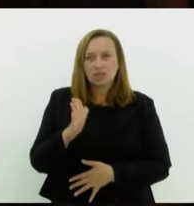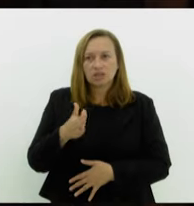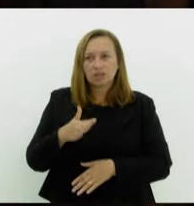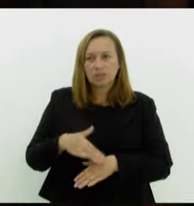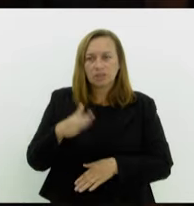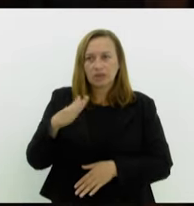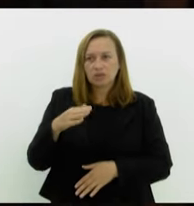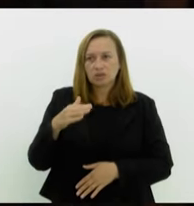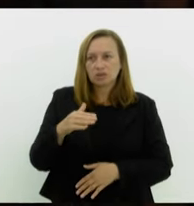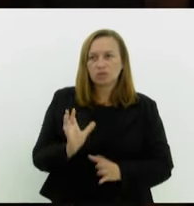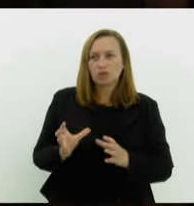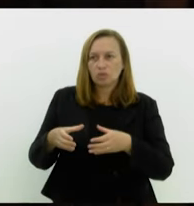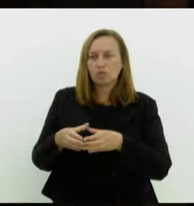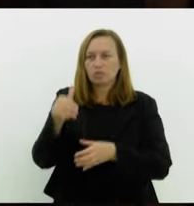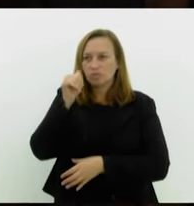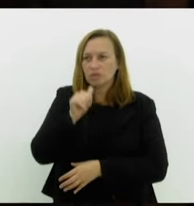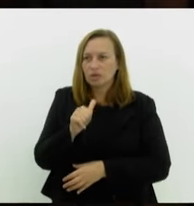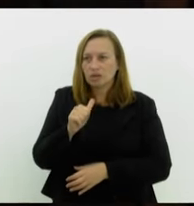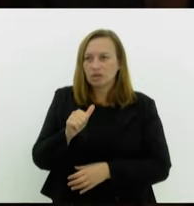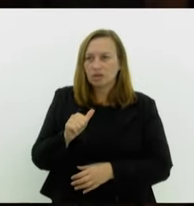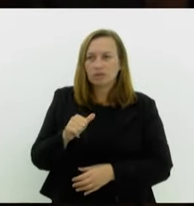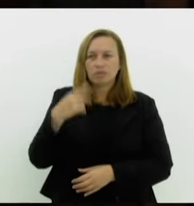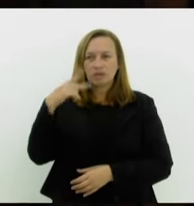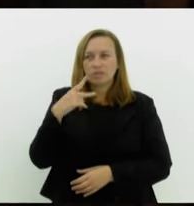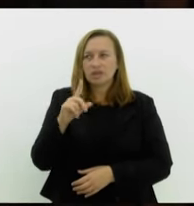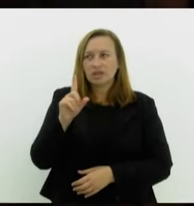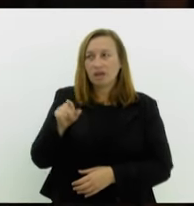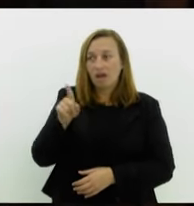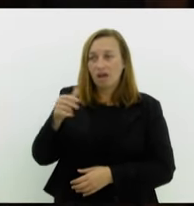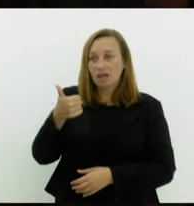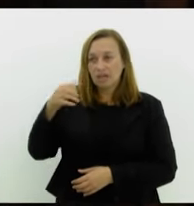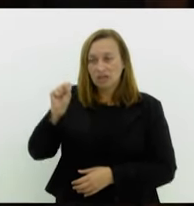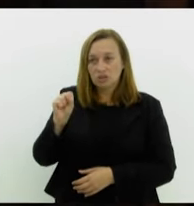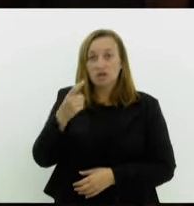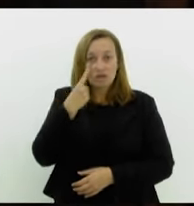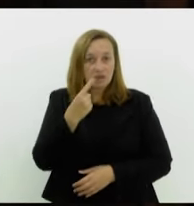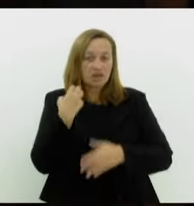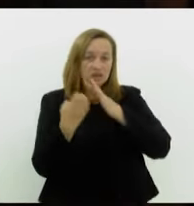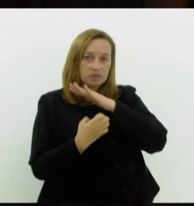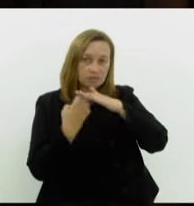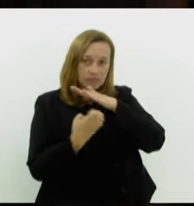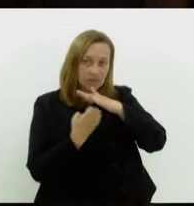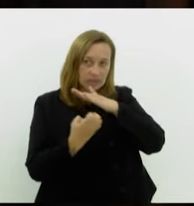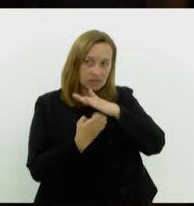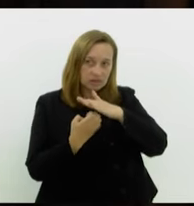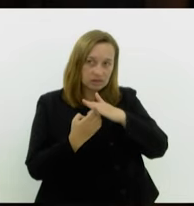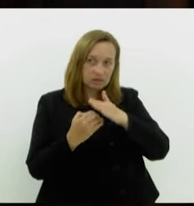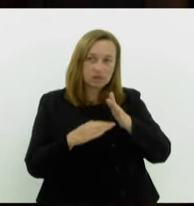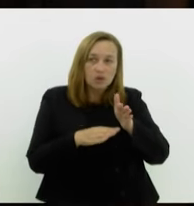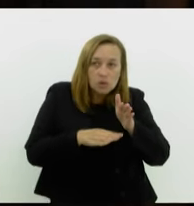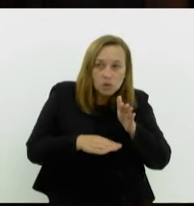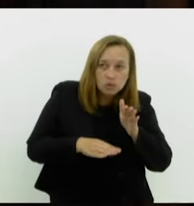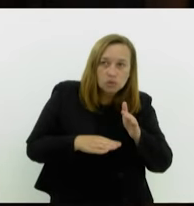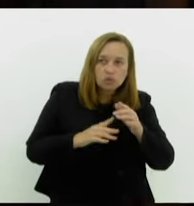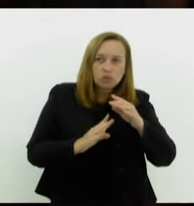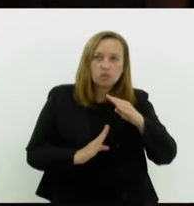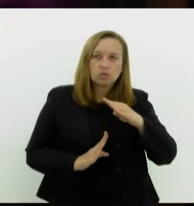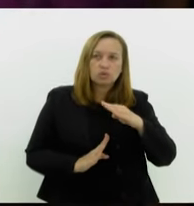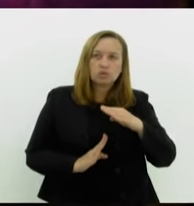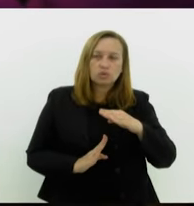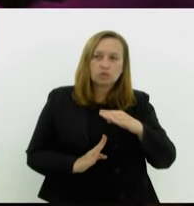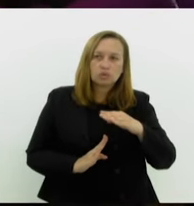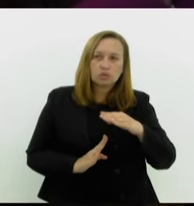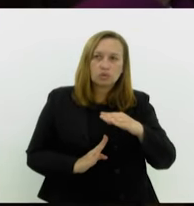presença feminina no Parlamento né su araia que a gente tá em 18 você vê que as empresas passaram o